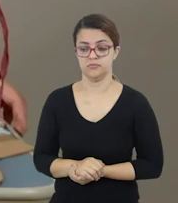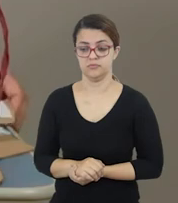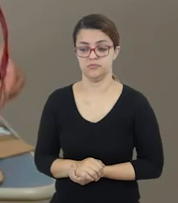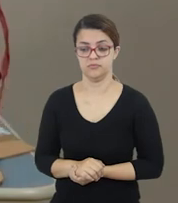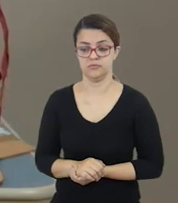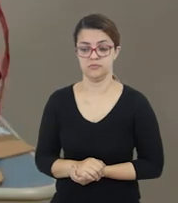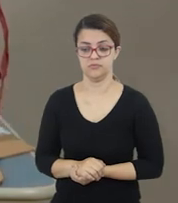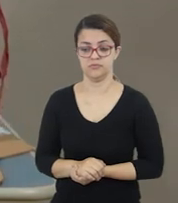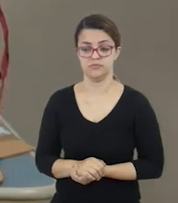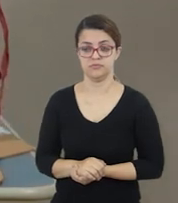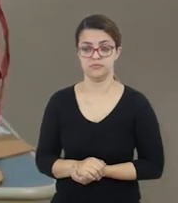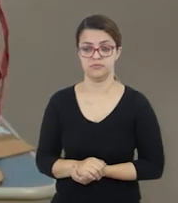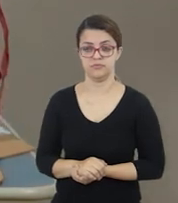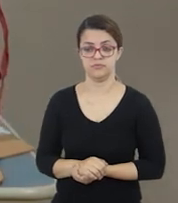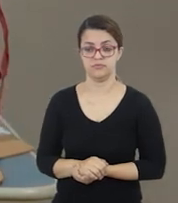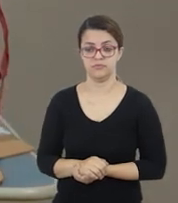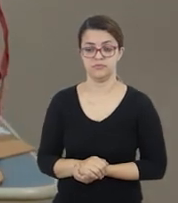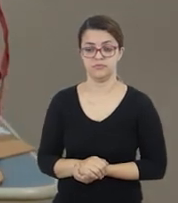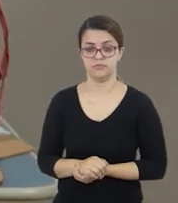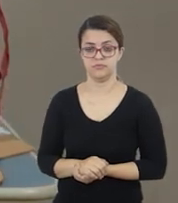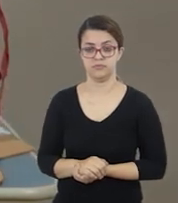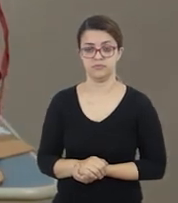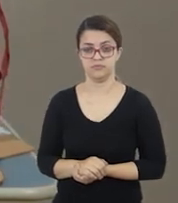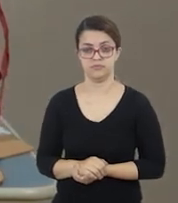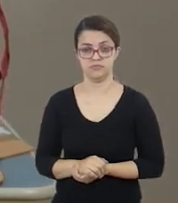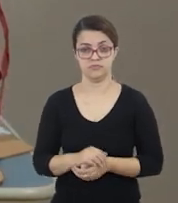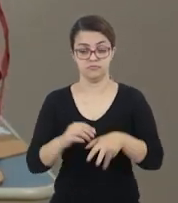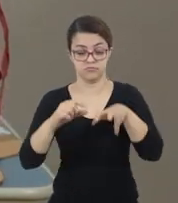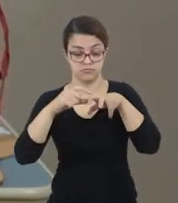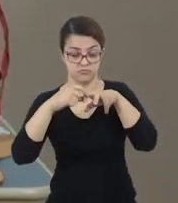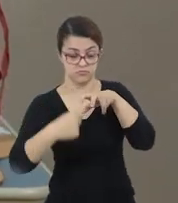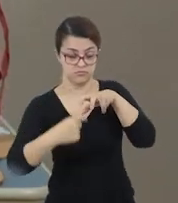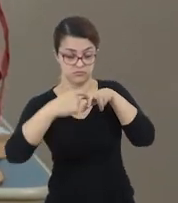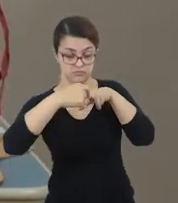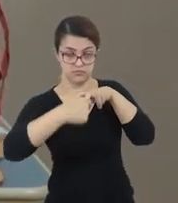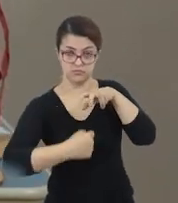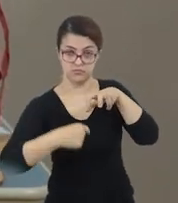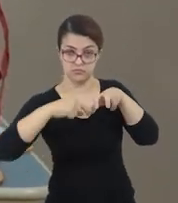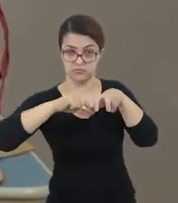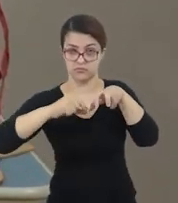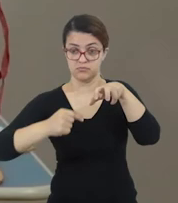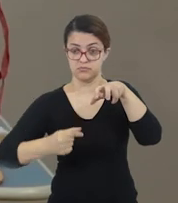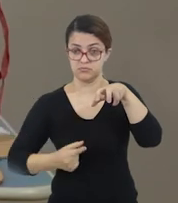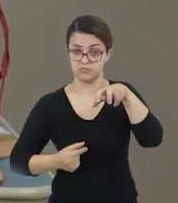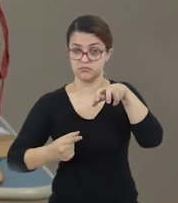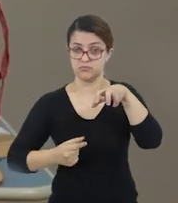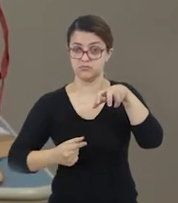verem. Olha aí. E as perninhas dele bem compridas, tá?